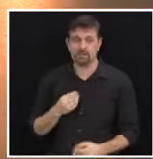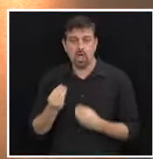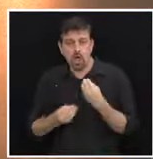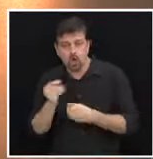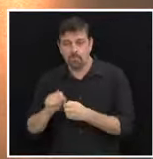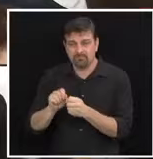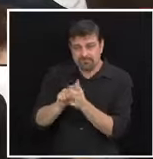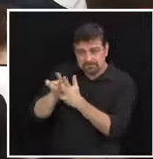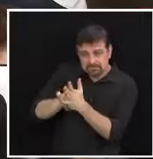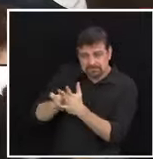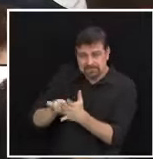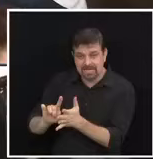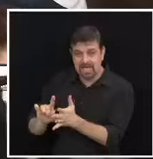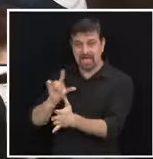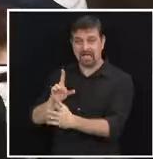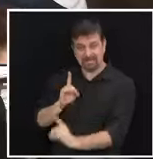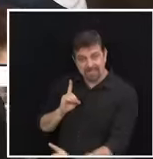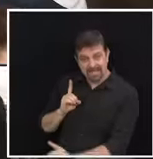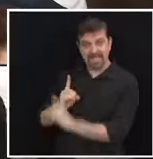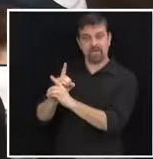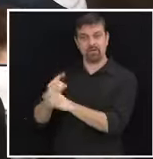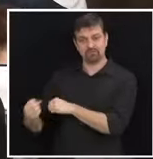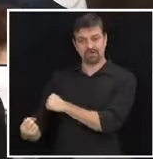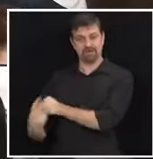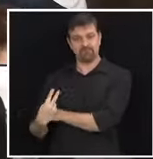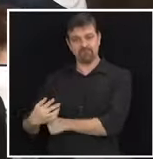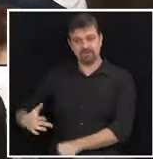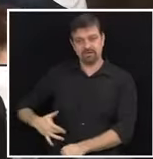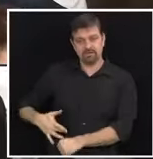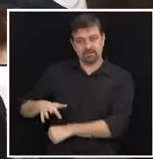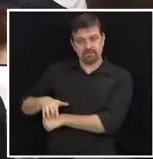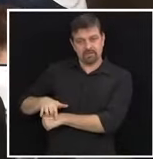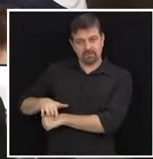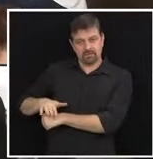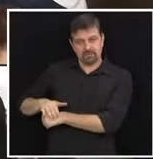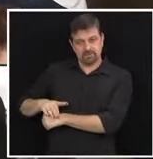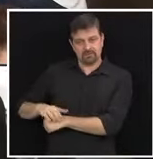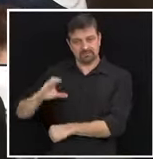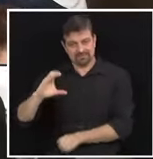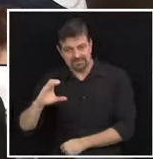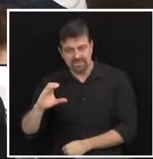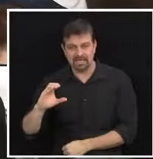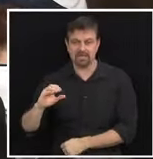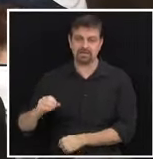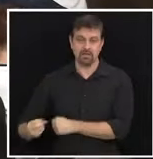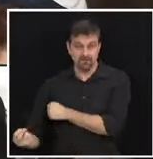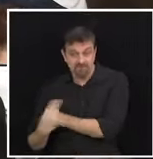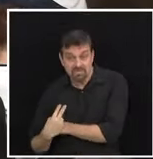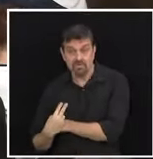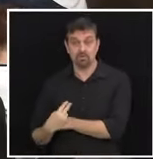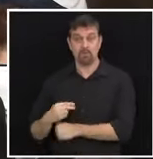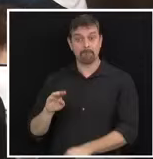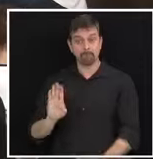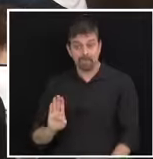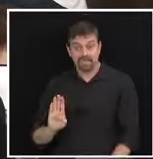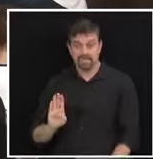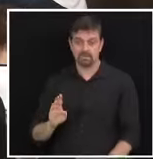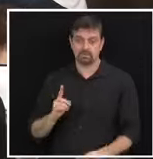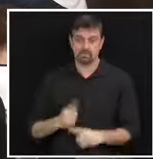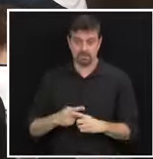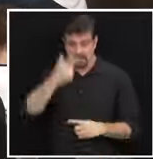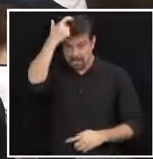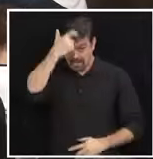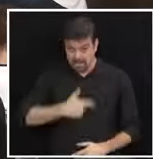exames precoces para detectação do vírus da hepatite C, do vírus da hepatite B. Então, hoje, não é porque eu